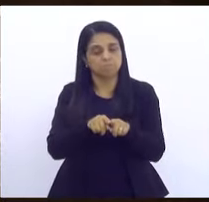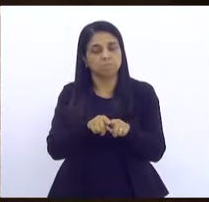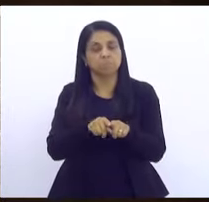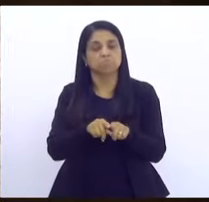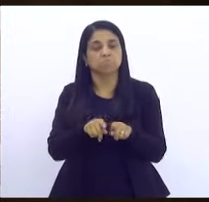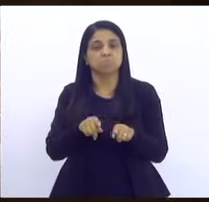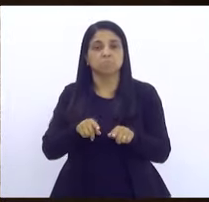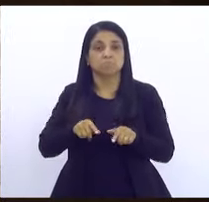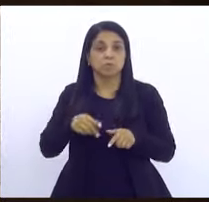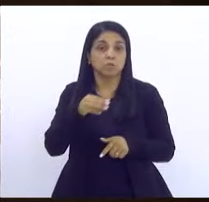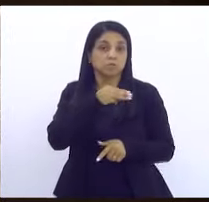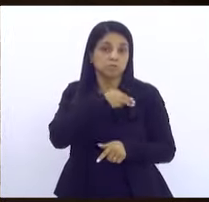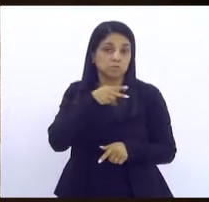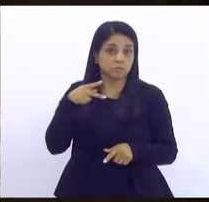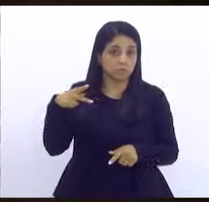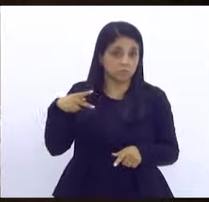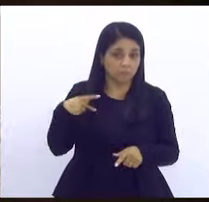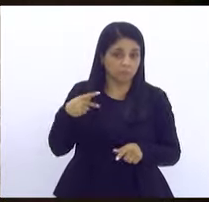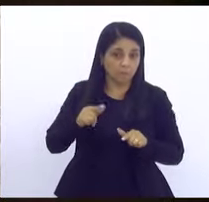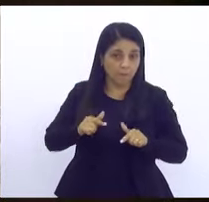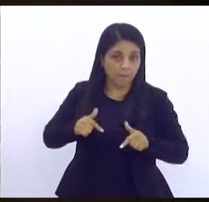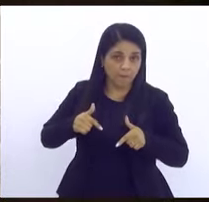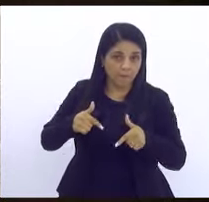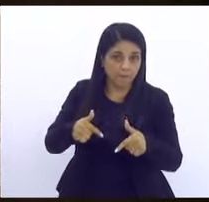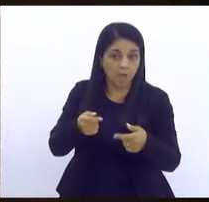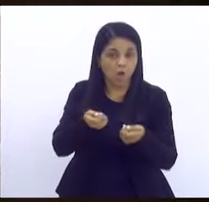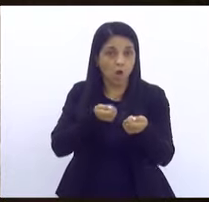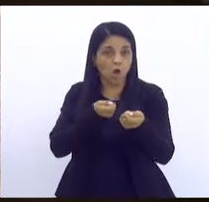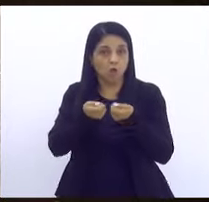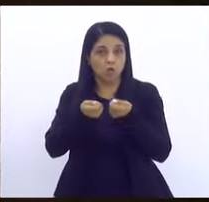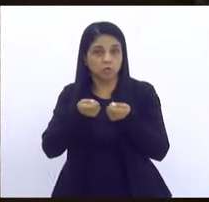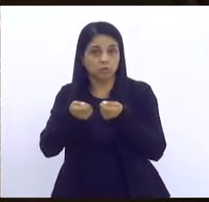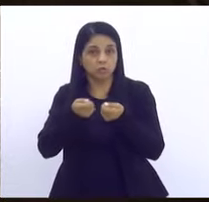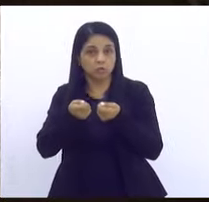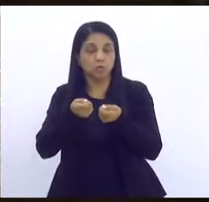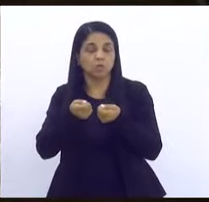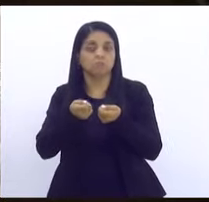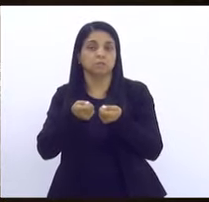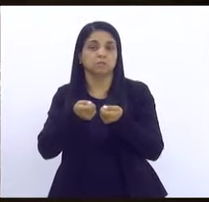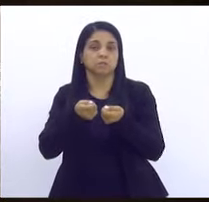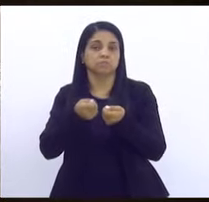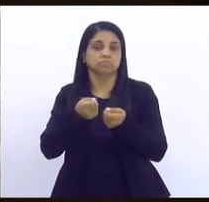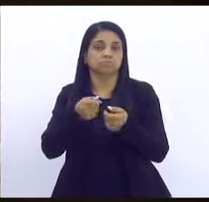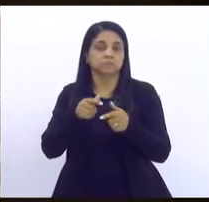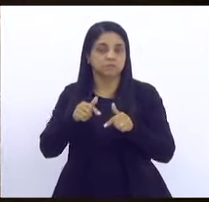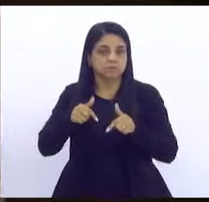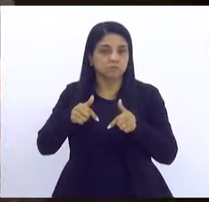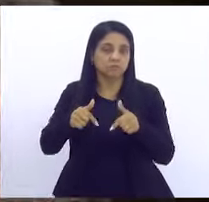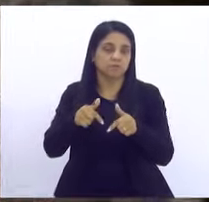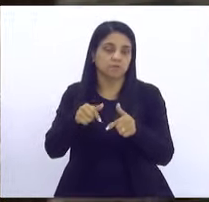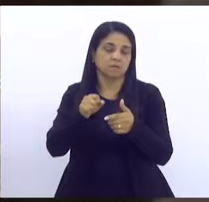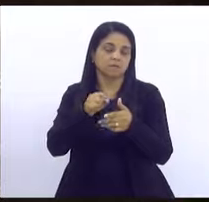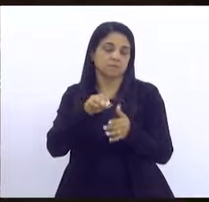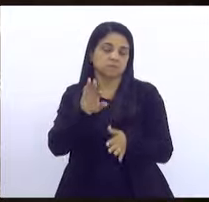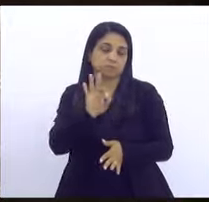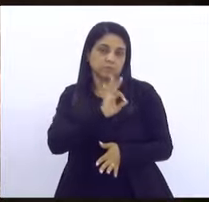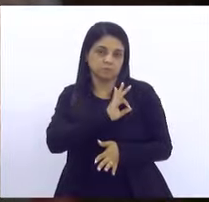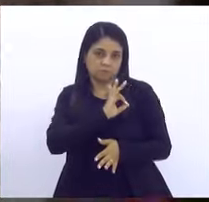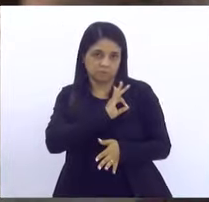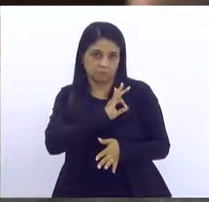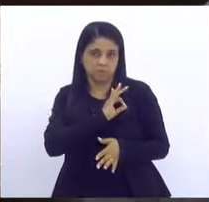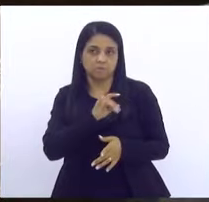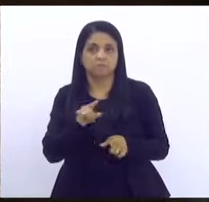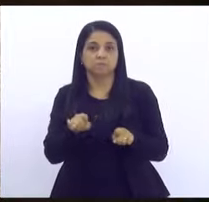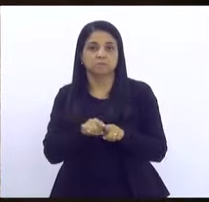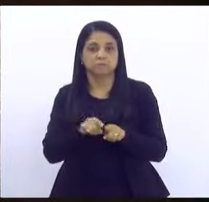mas também Ministério Público, que exerce o controle externo da atividade policial. A gente viu aí a